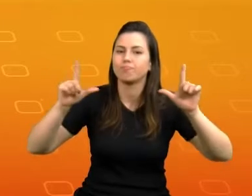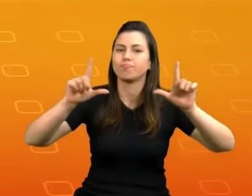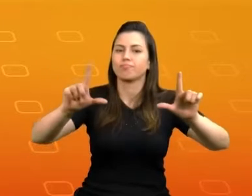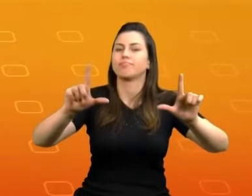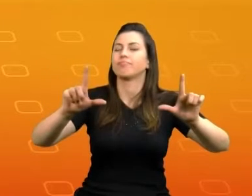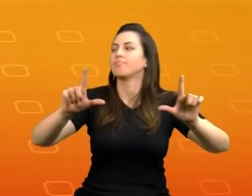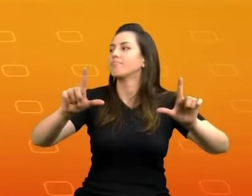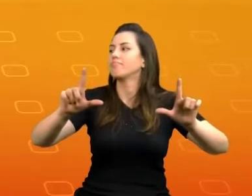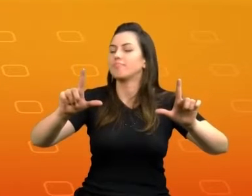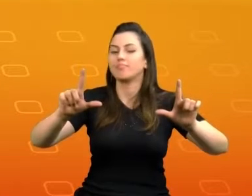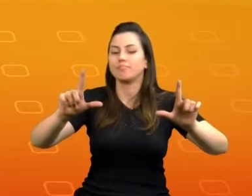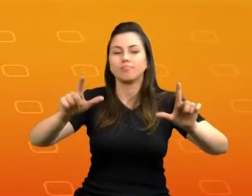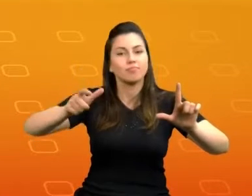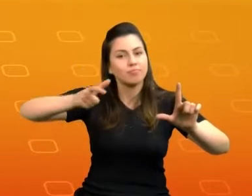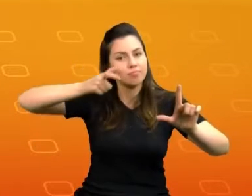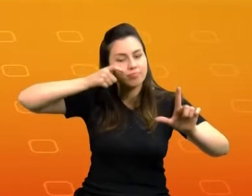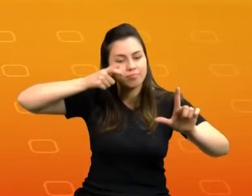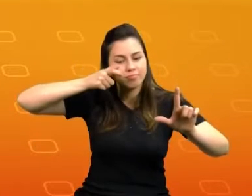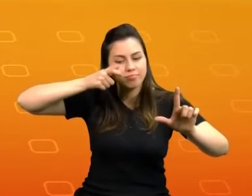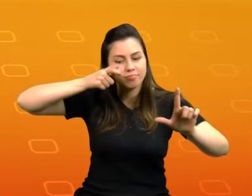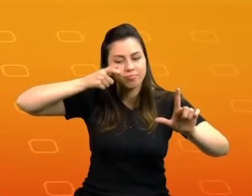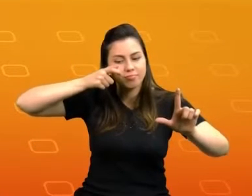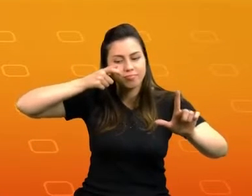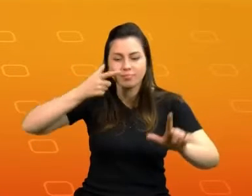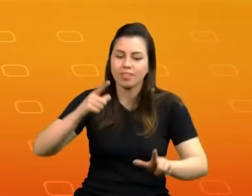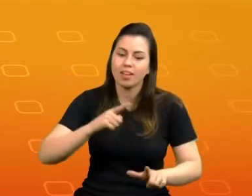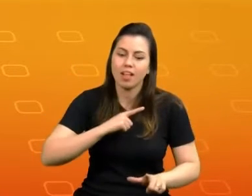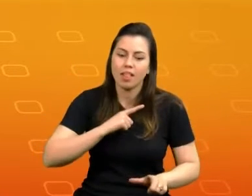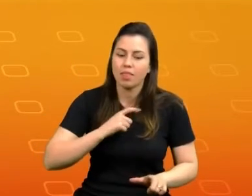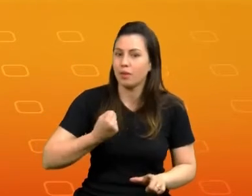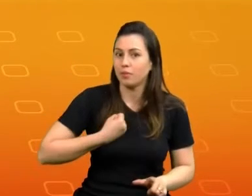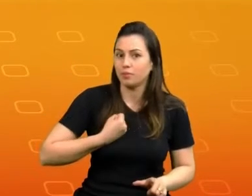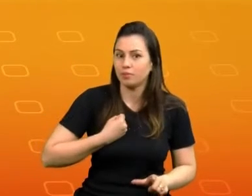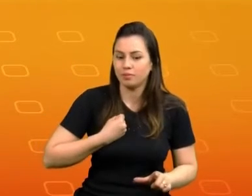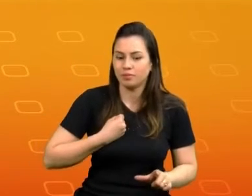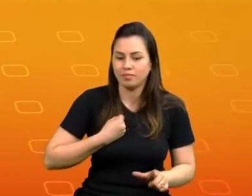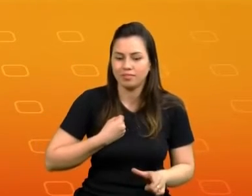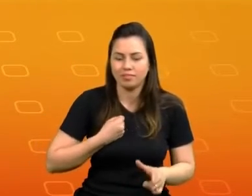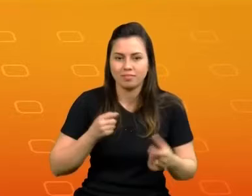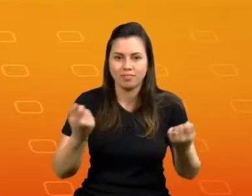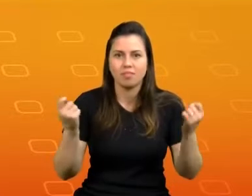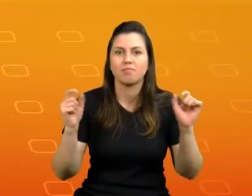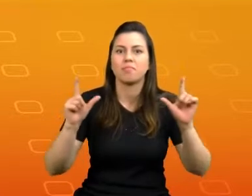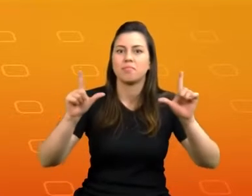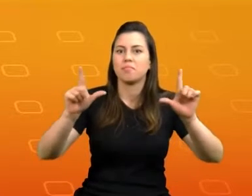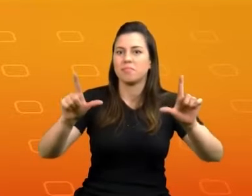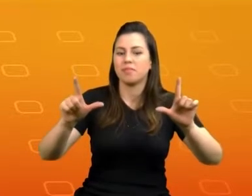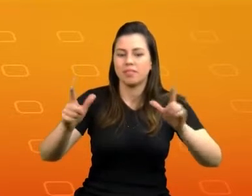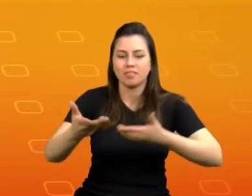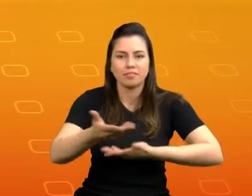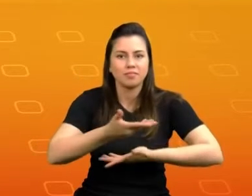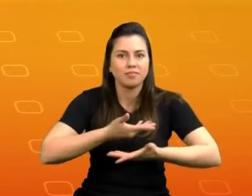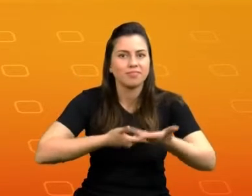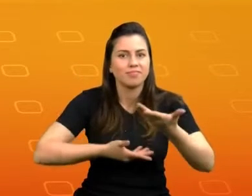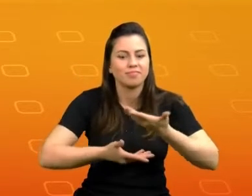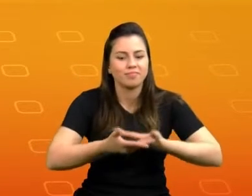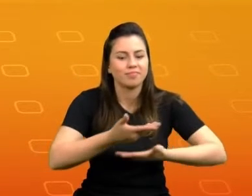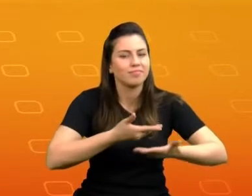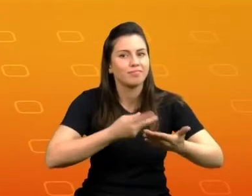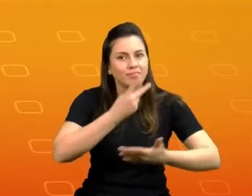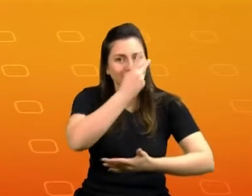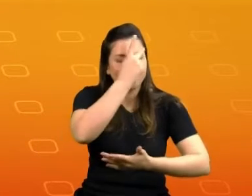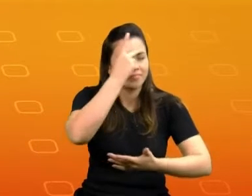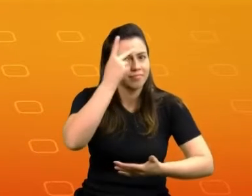tela e na verdade tem um número que é o número legal para você aquecer essa tela né E você ter realmente pessoal